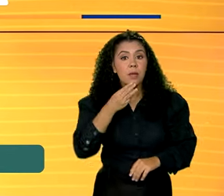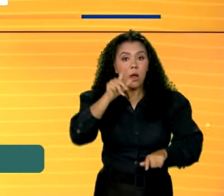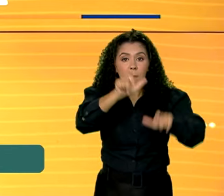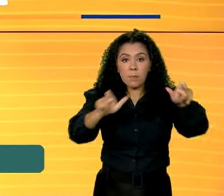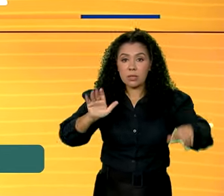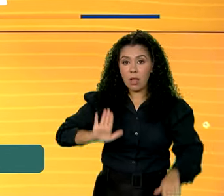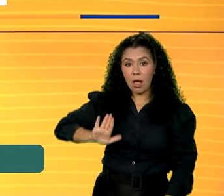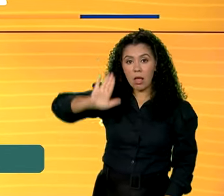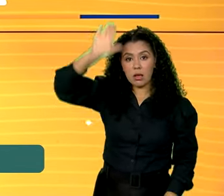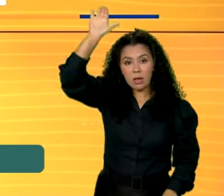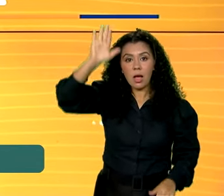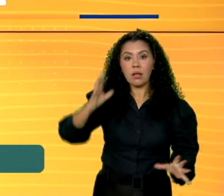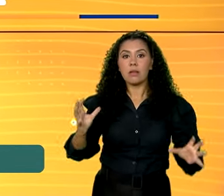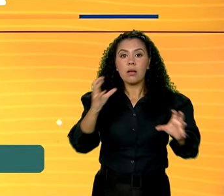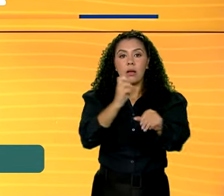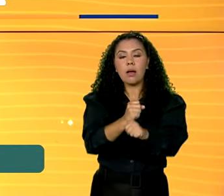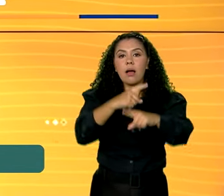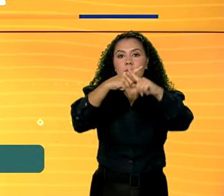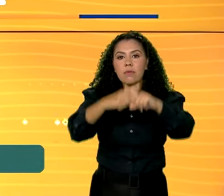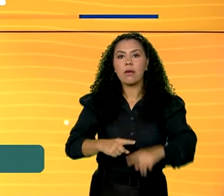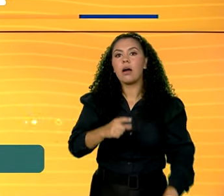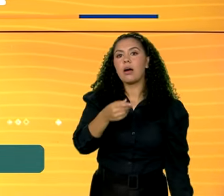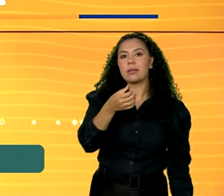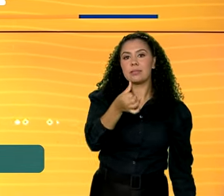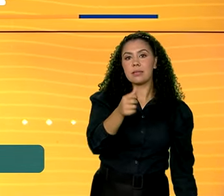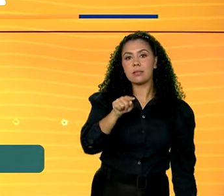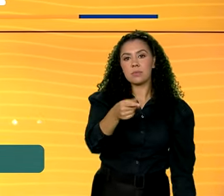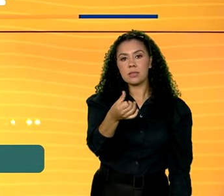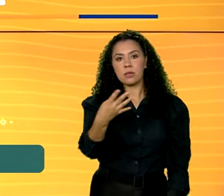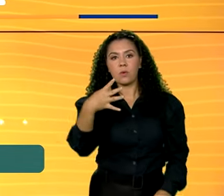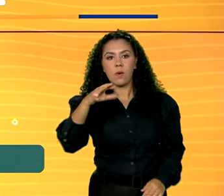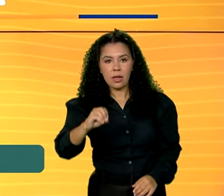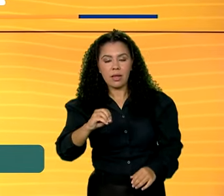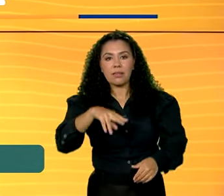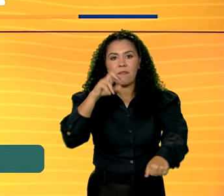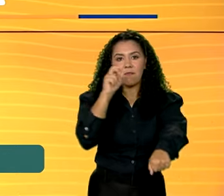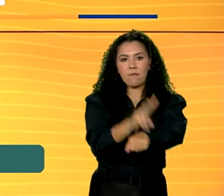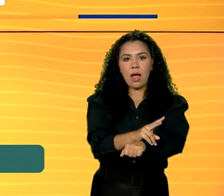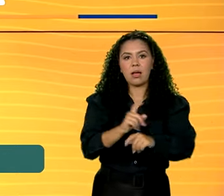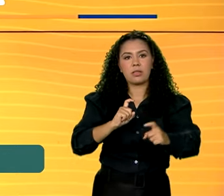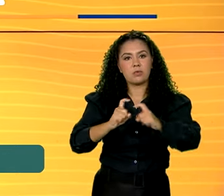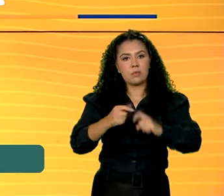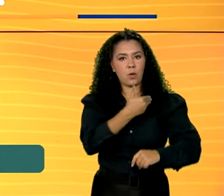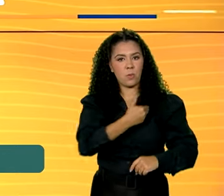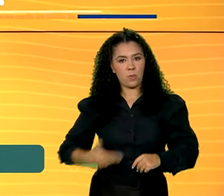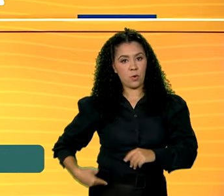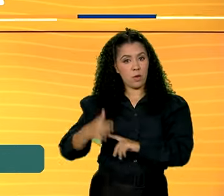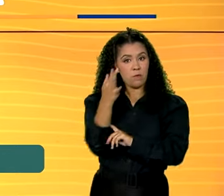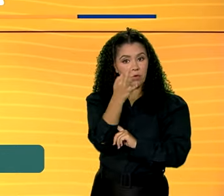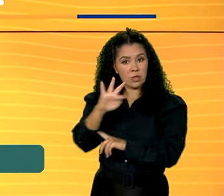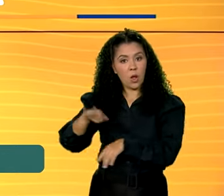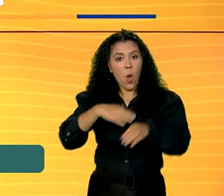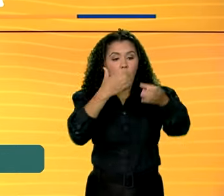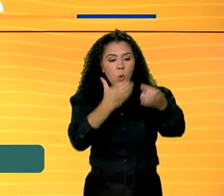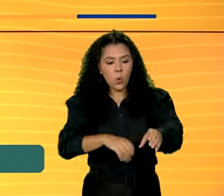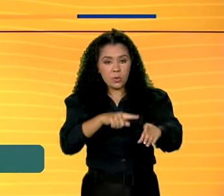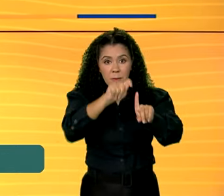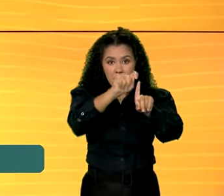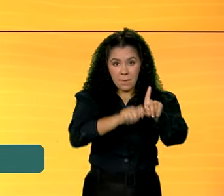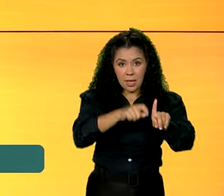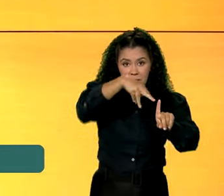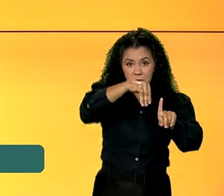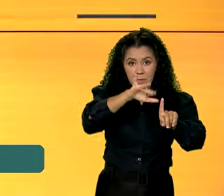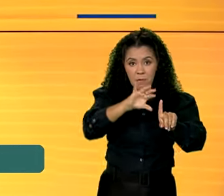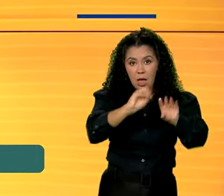candidatos vão concorrer a 6.640 vagas na administração pública federal. O concurso, que seria em maio,